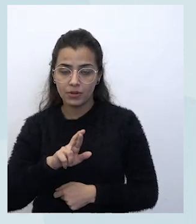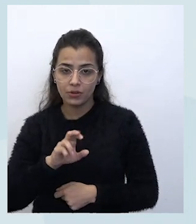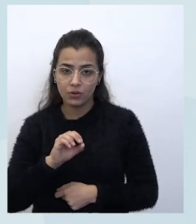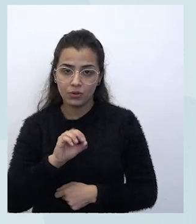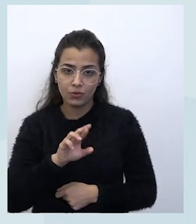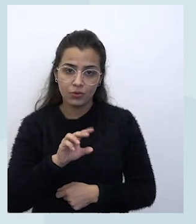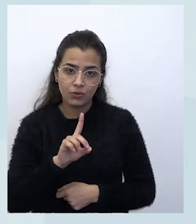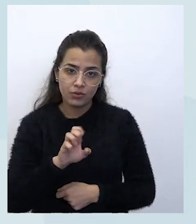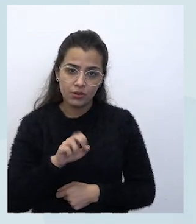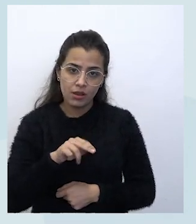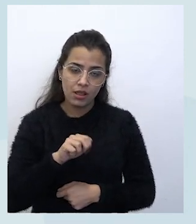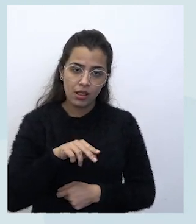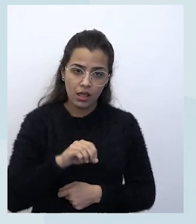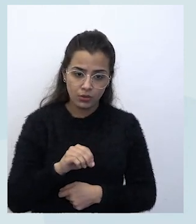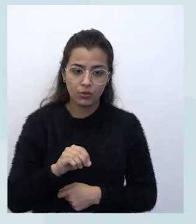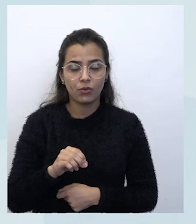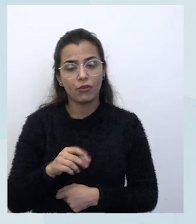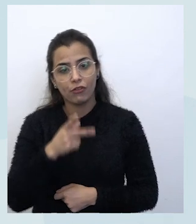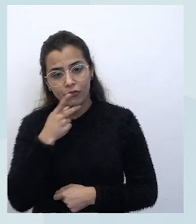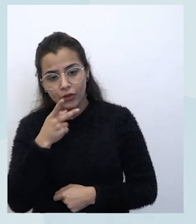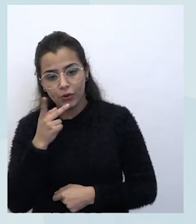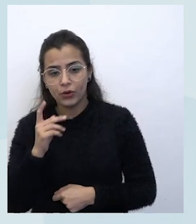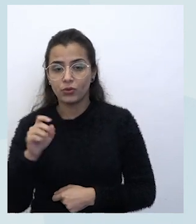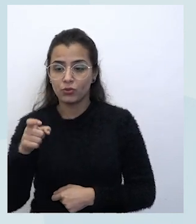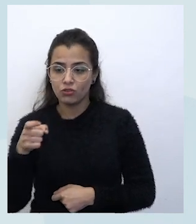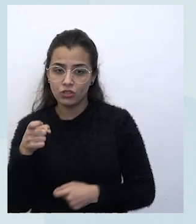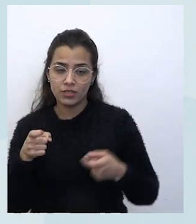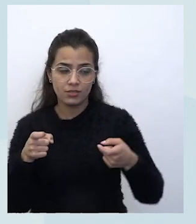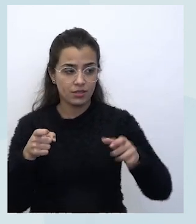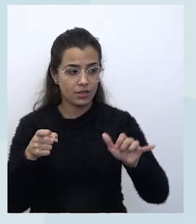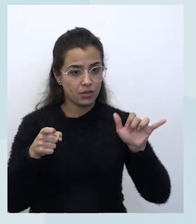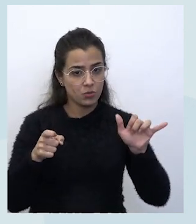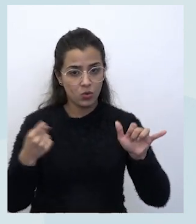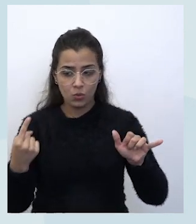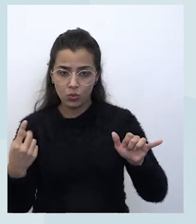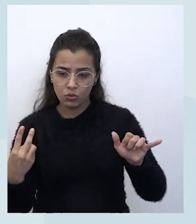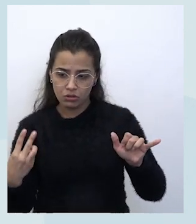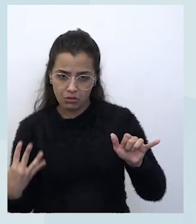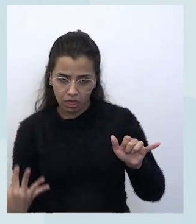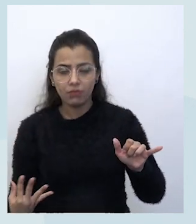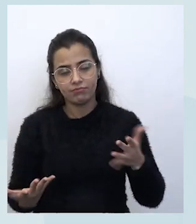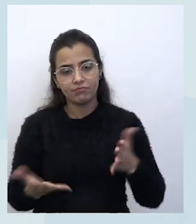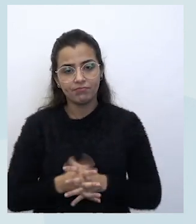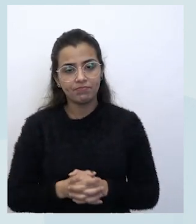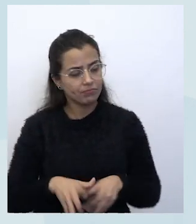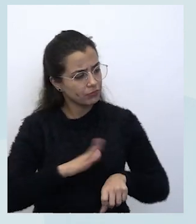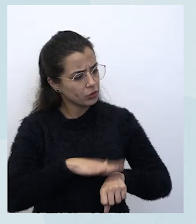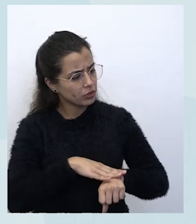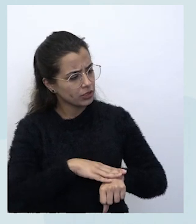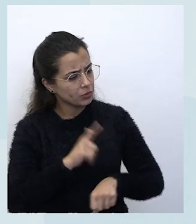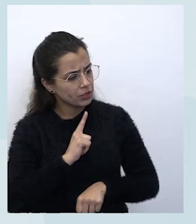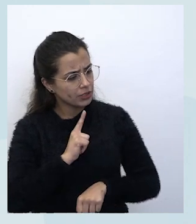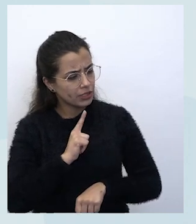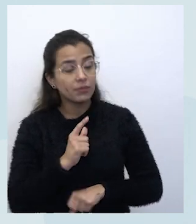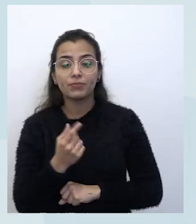y, 0 e o valor do y, 1 e o valor do y e assim por diante. Professora Inês, quanto tempo eles têm para essa atividade? Professora Roberta,